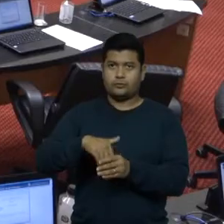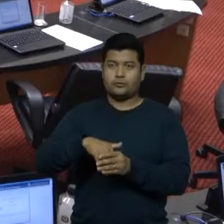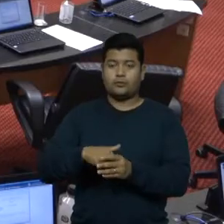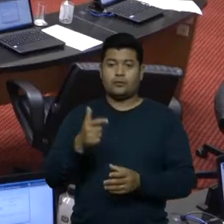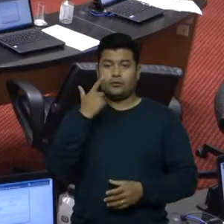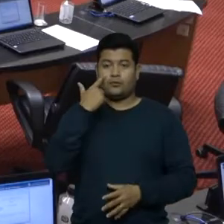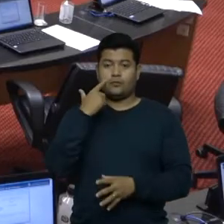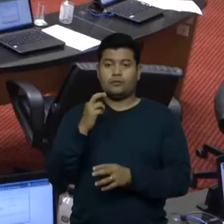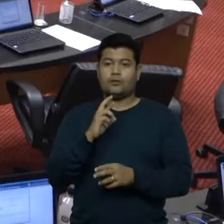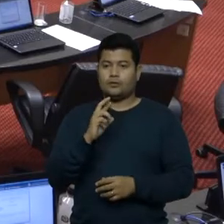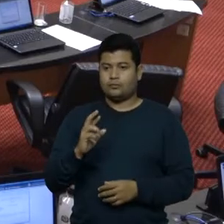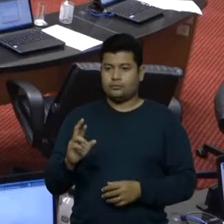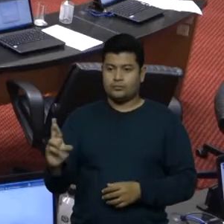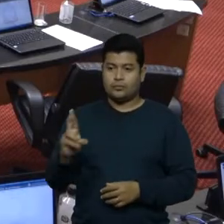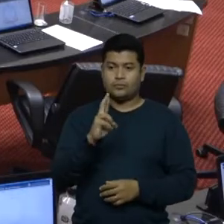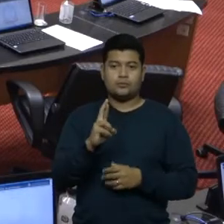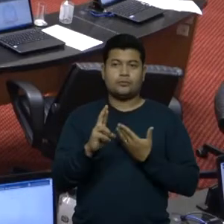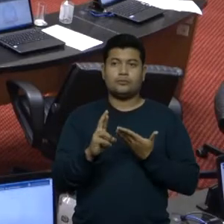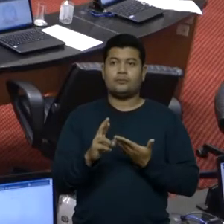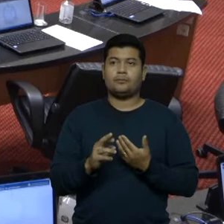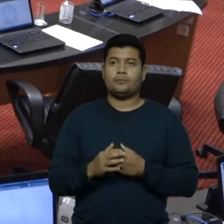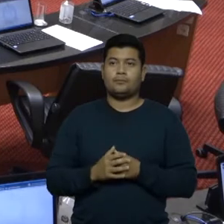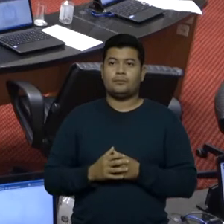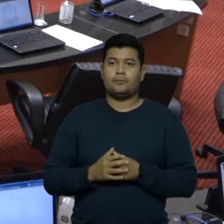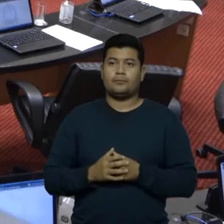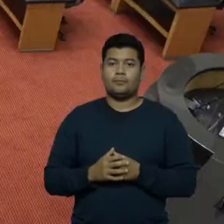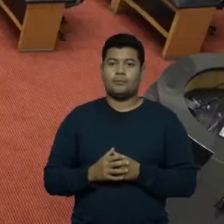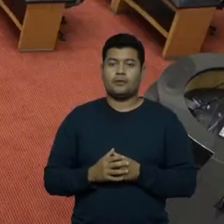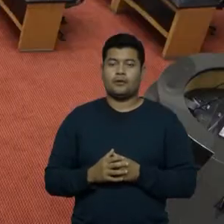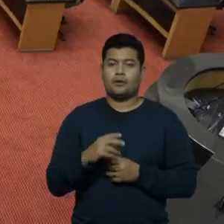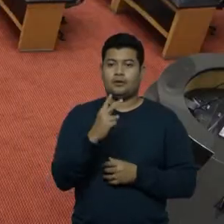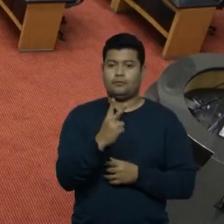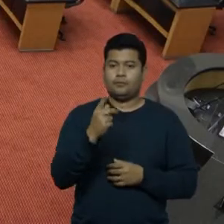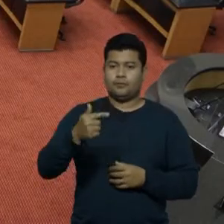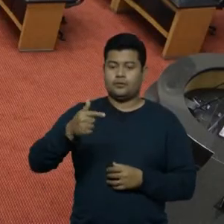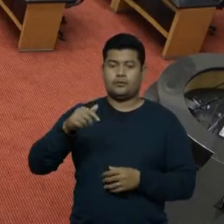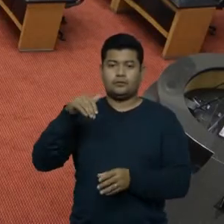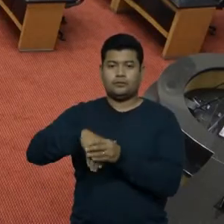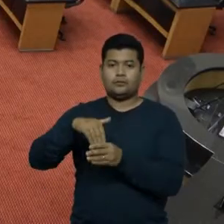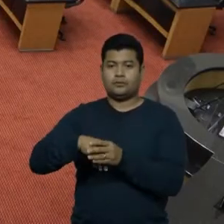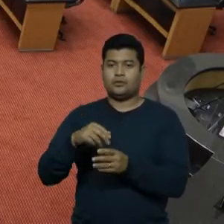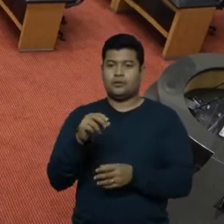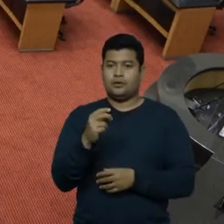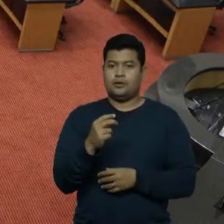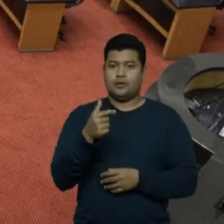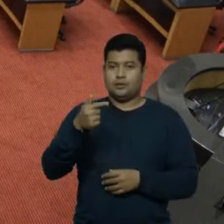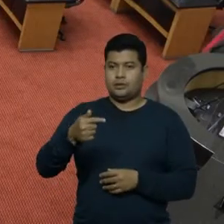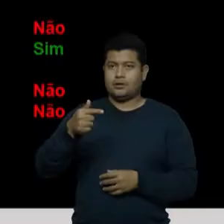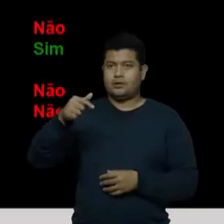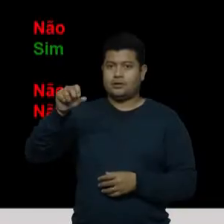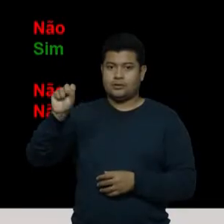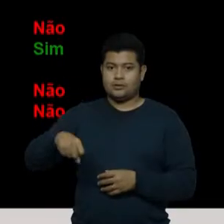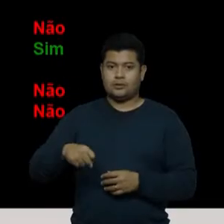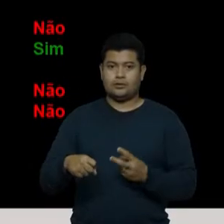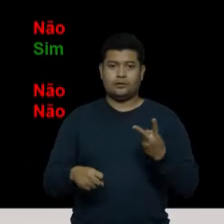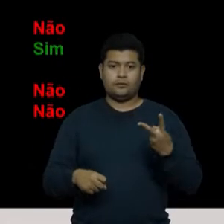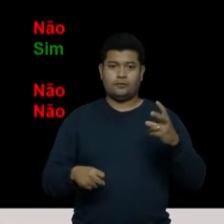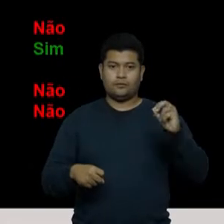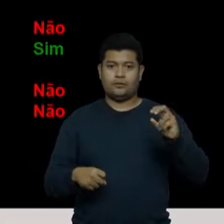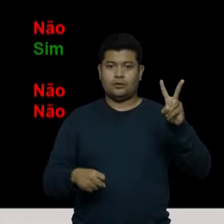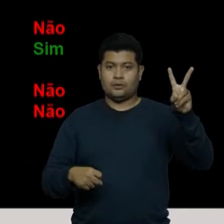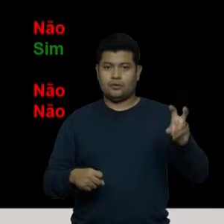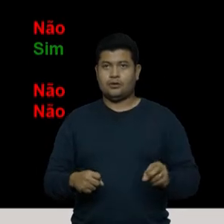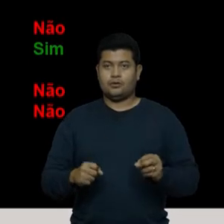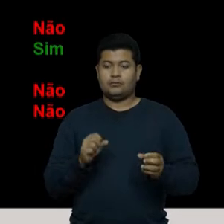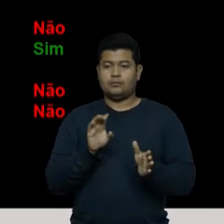o resultado a voltar um 27 shows Deputado 7.20 Deputado 20 voltas não está